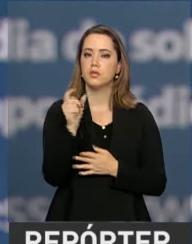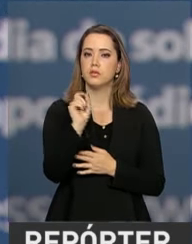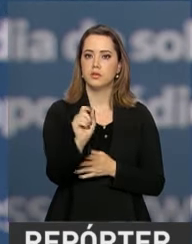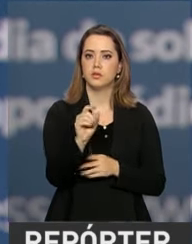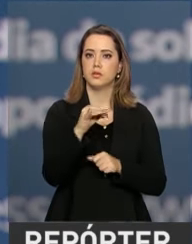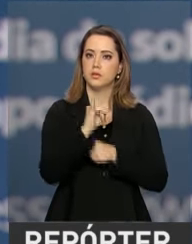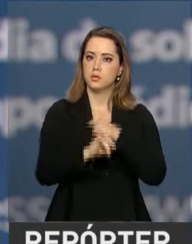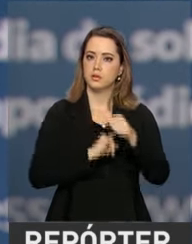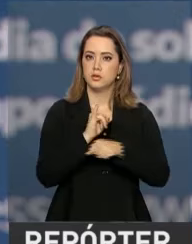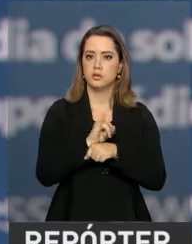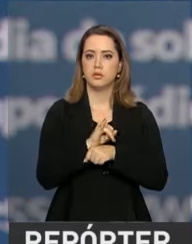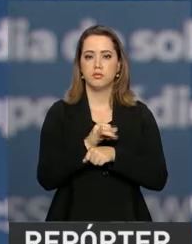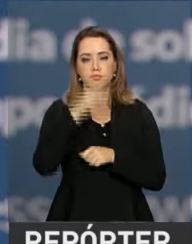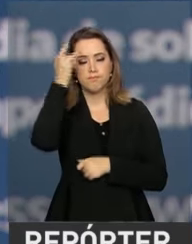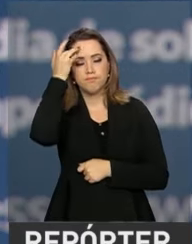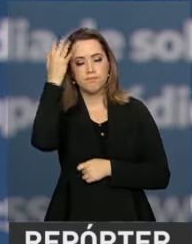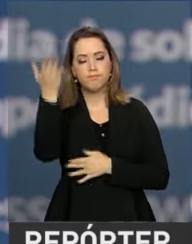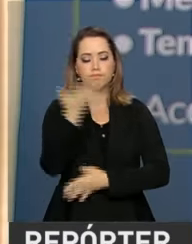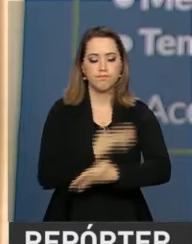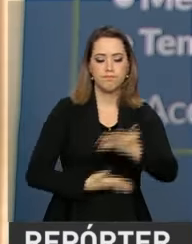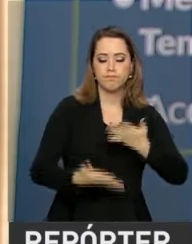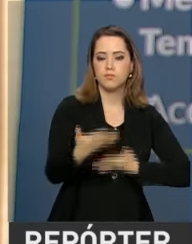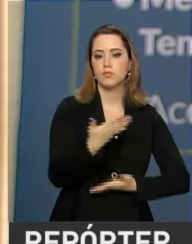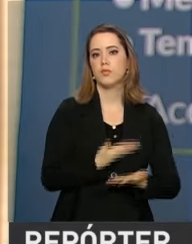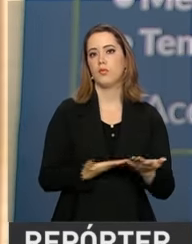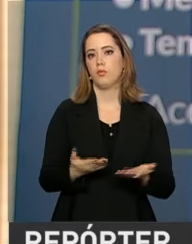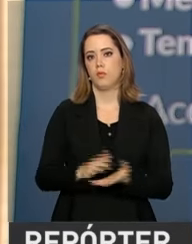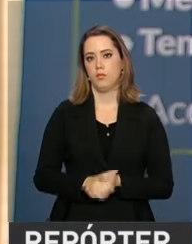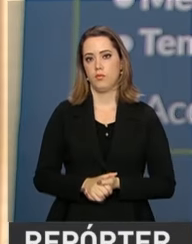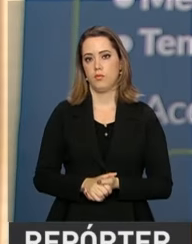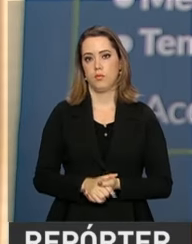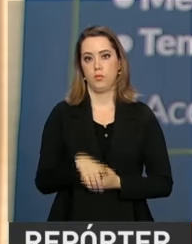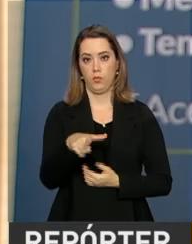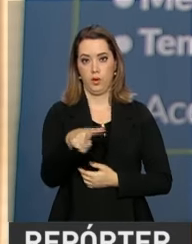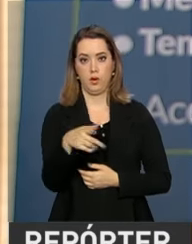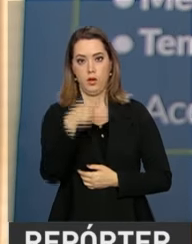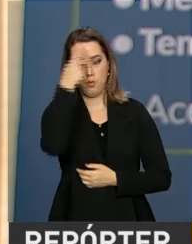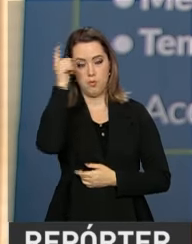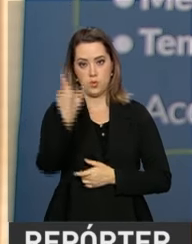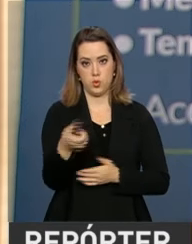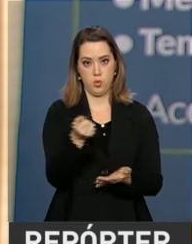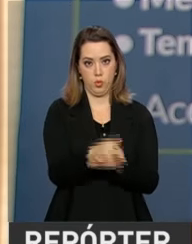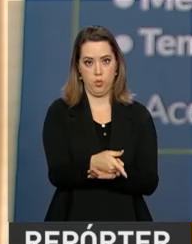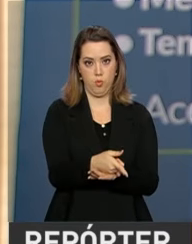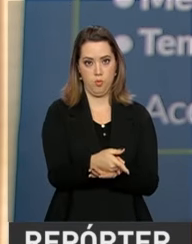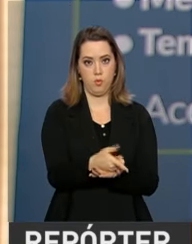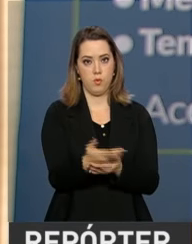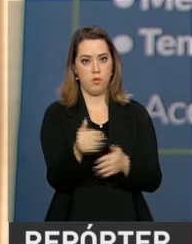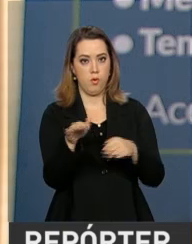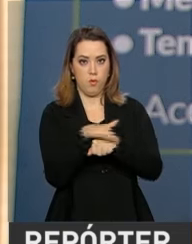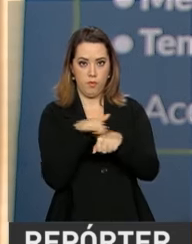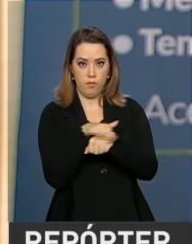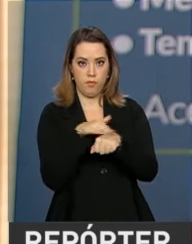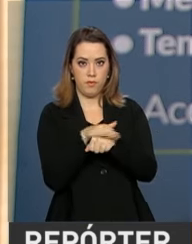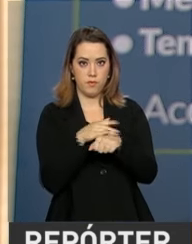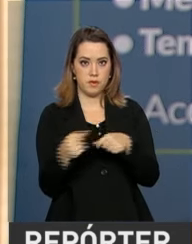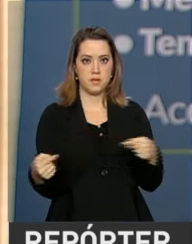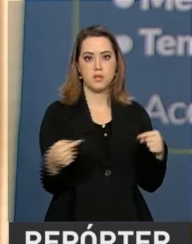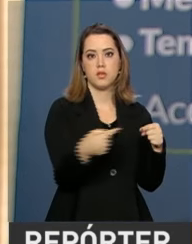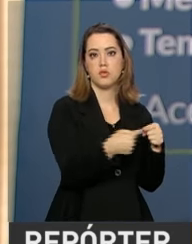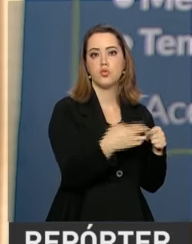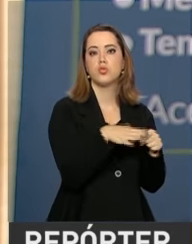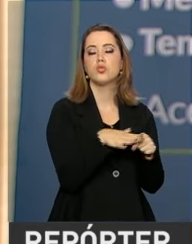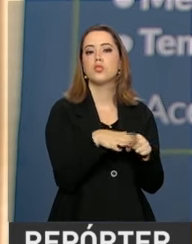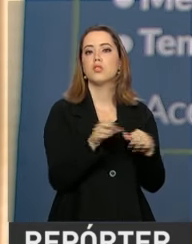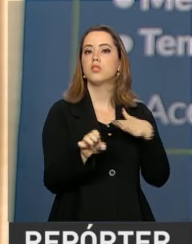o entendimento entre empresa e consumidor. O consumidor vai conversar diretamente com a empresa. Esse é um aspecto extremamente positivo,